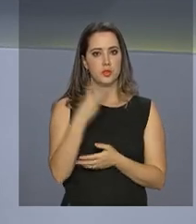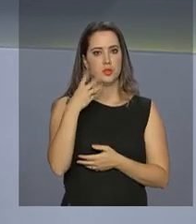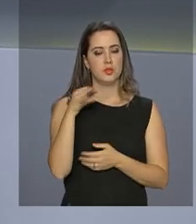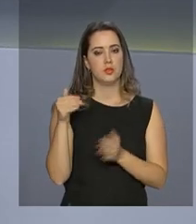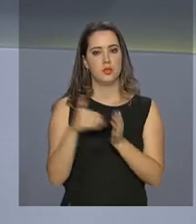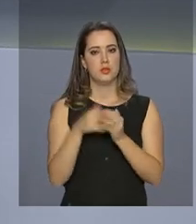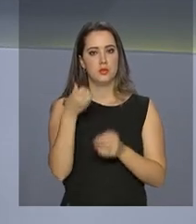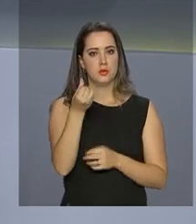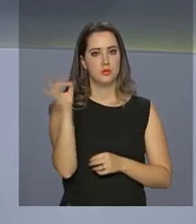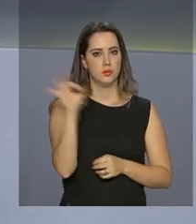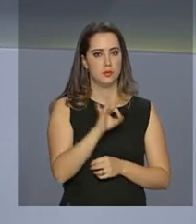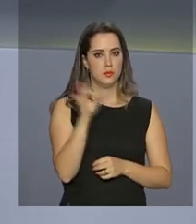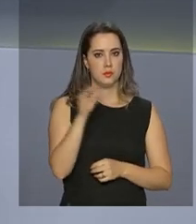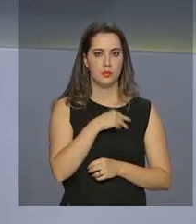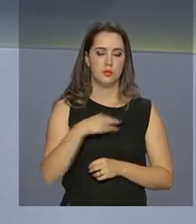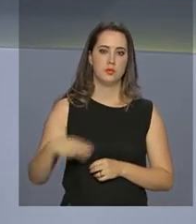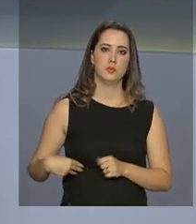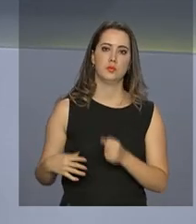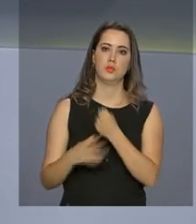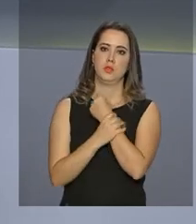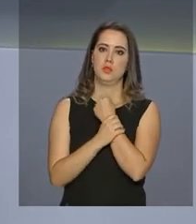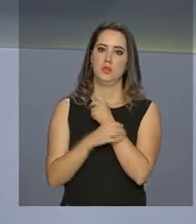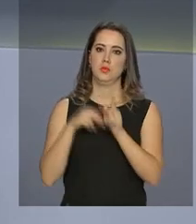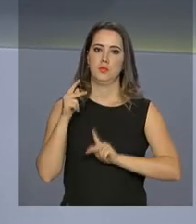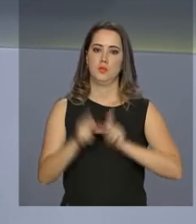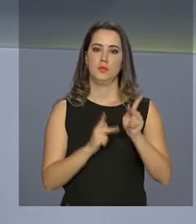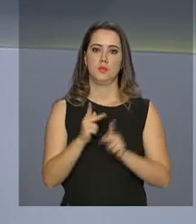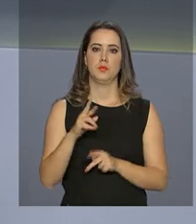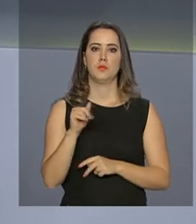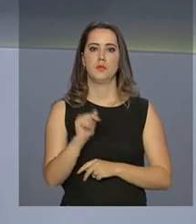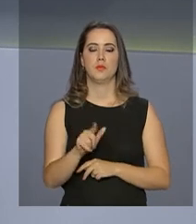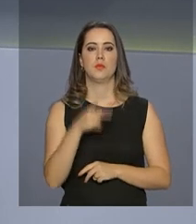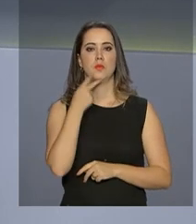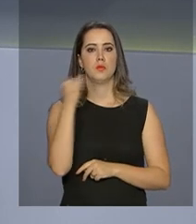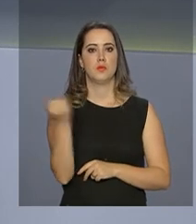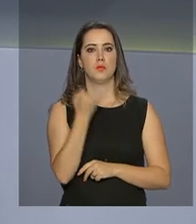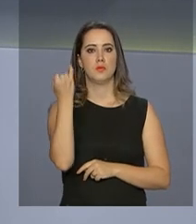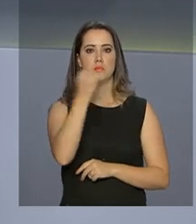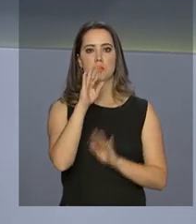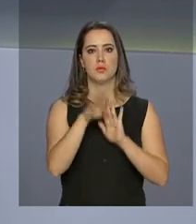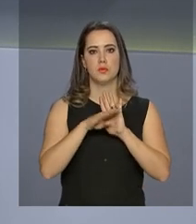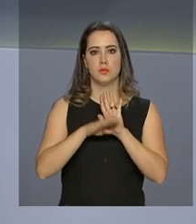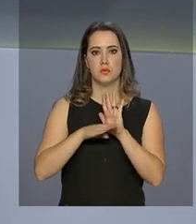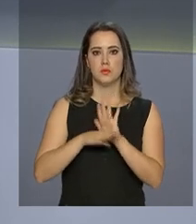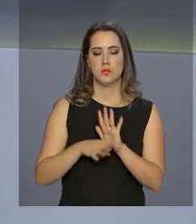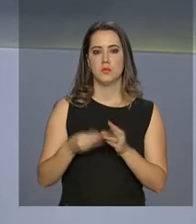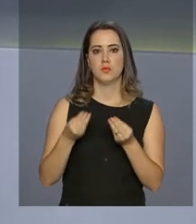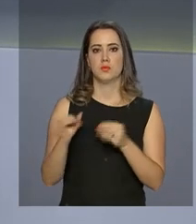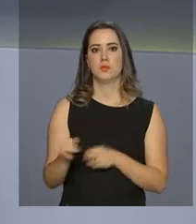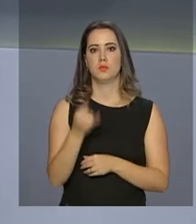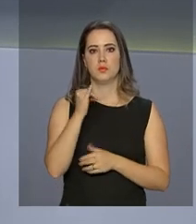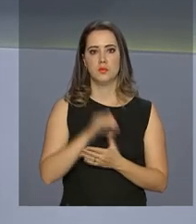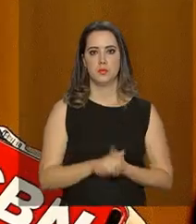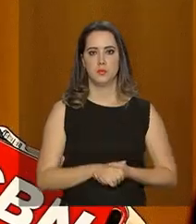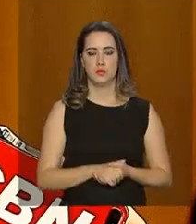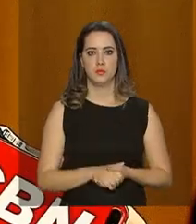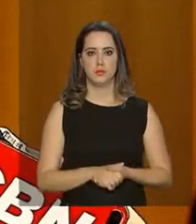seis por cento o ministro da segurança pública raul julgman falou da importância do programa